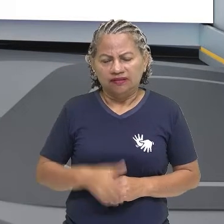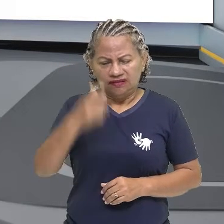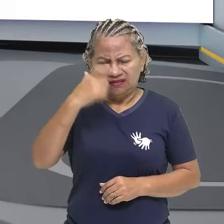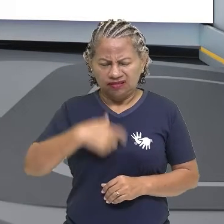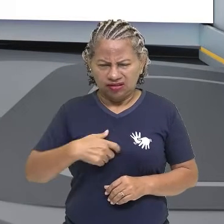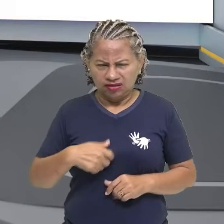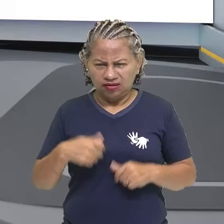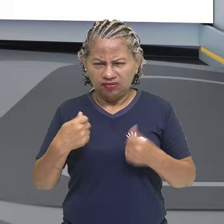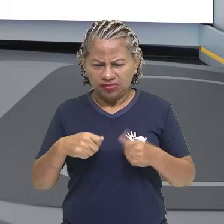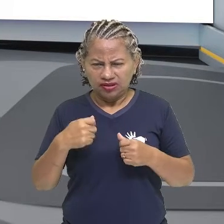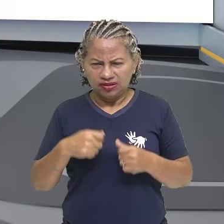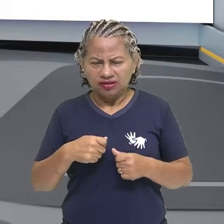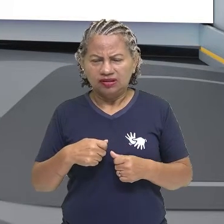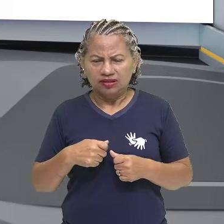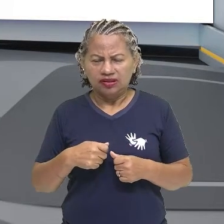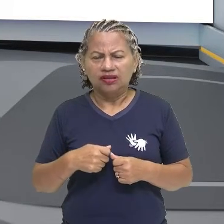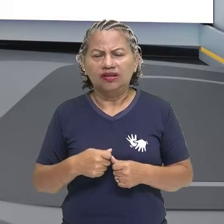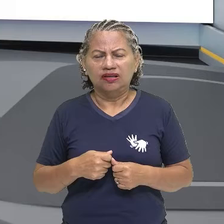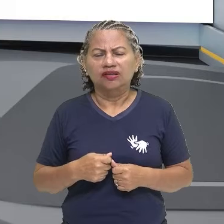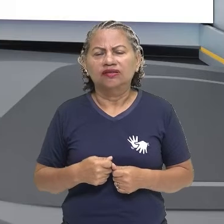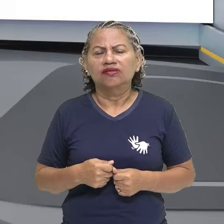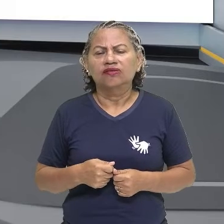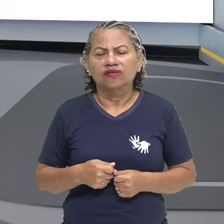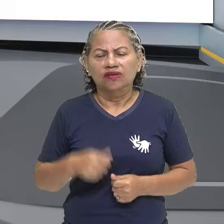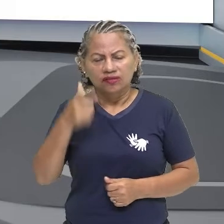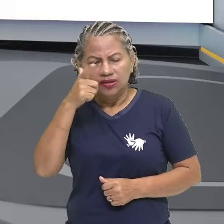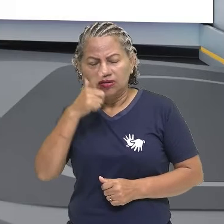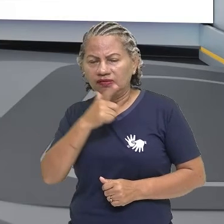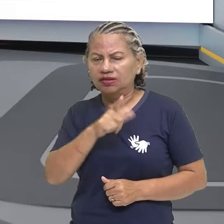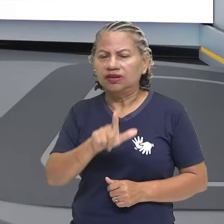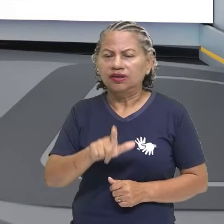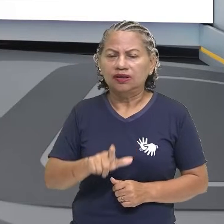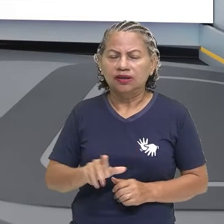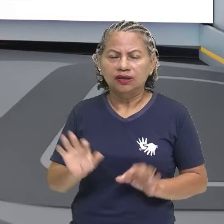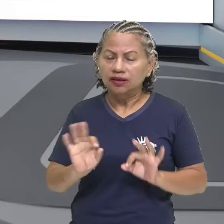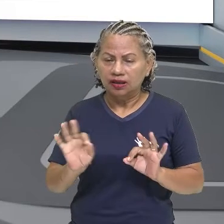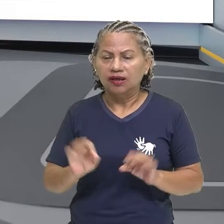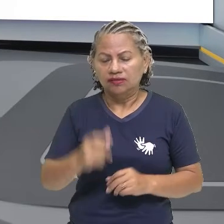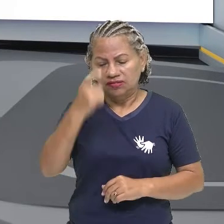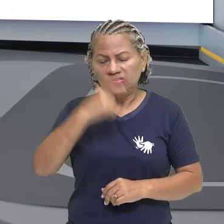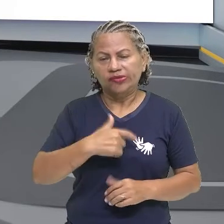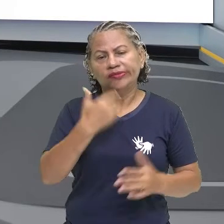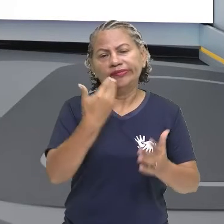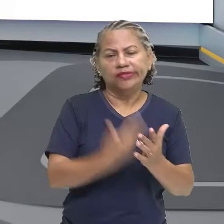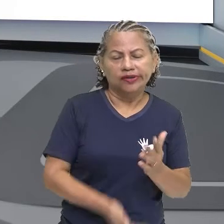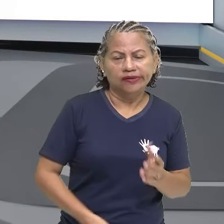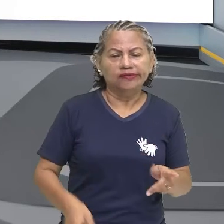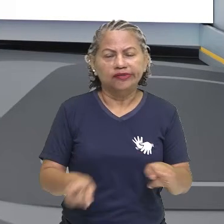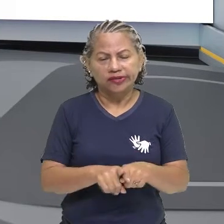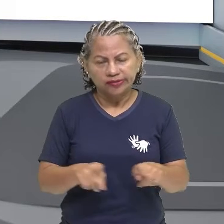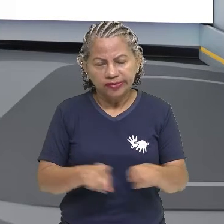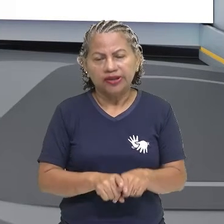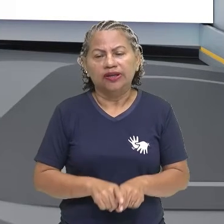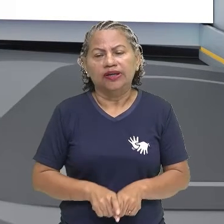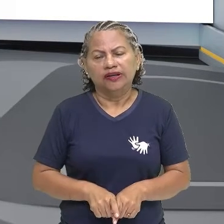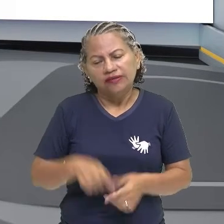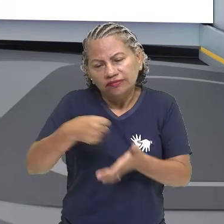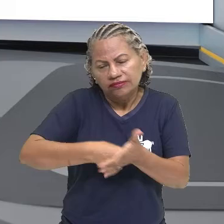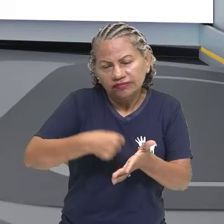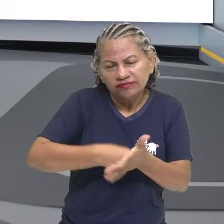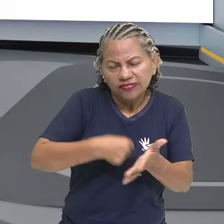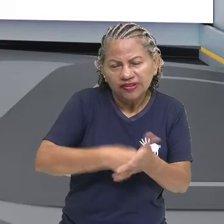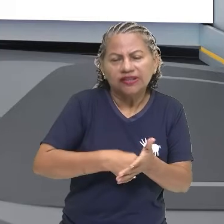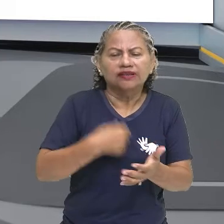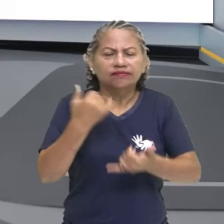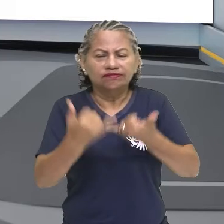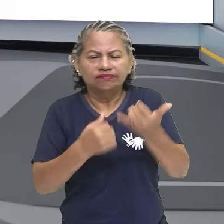primeira batalha, tá? Ou atividade. É preciso aprender a lidar com a perda, certo? Então, insistir, refazer,